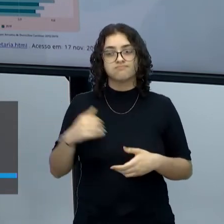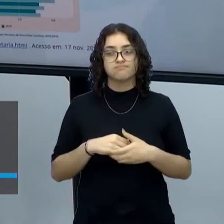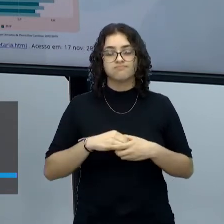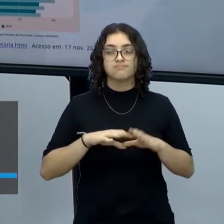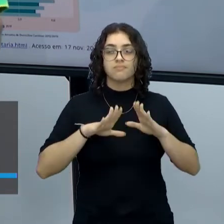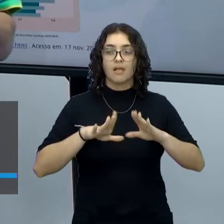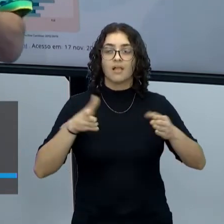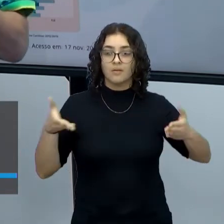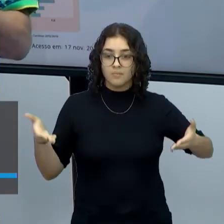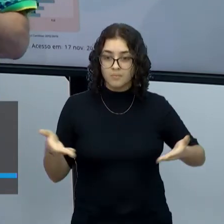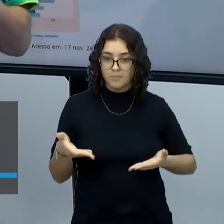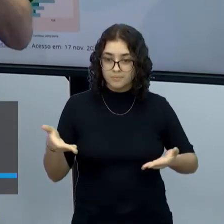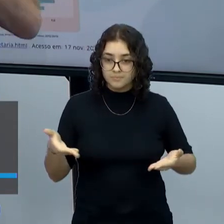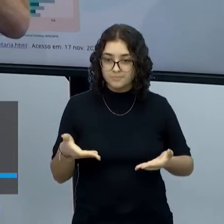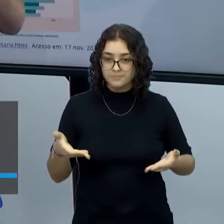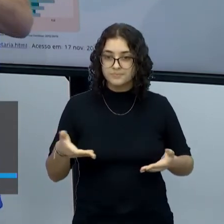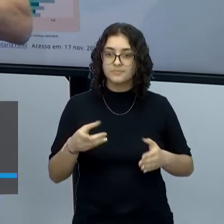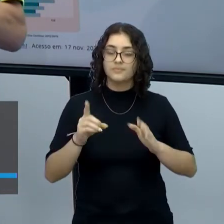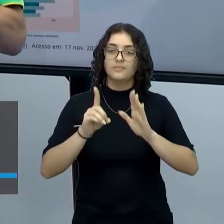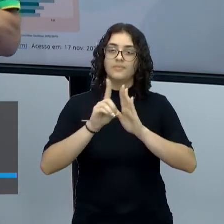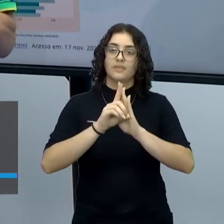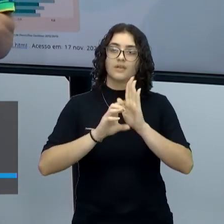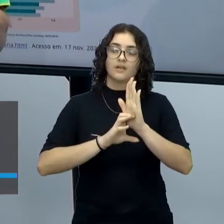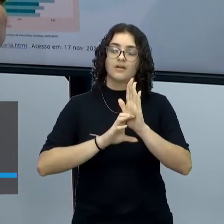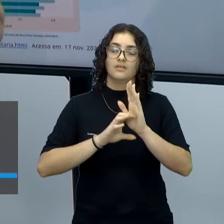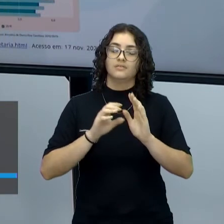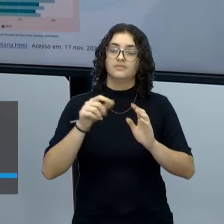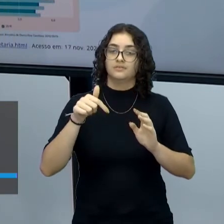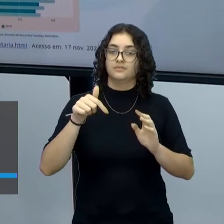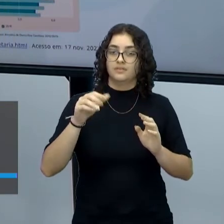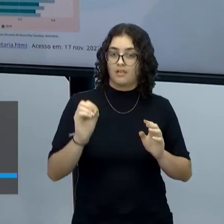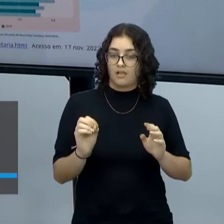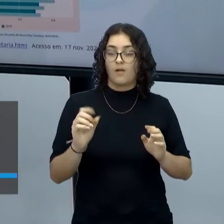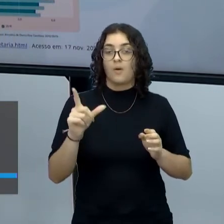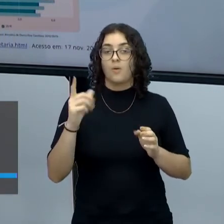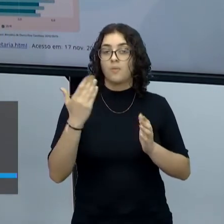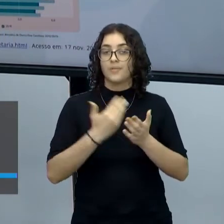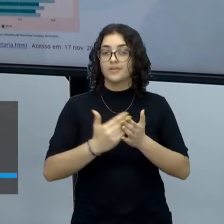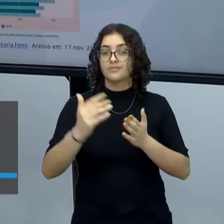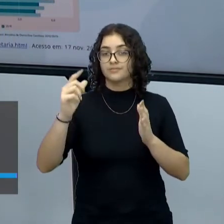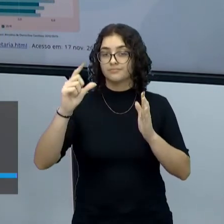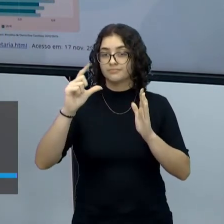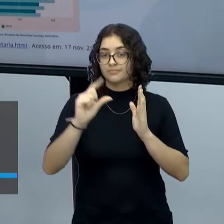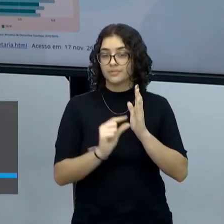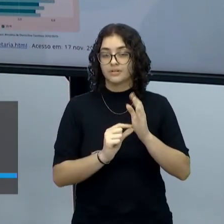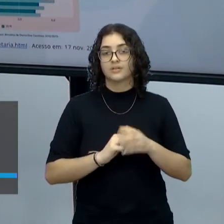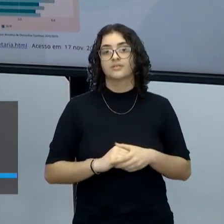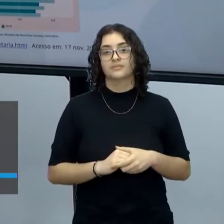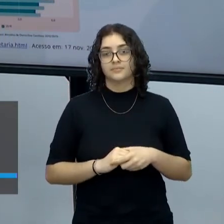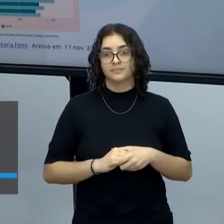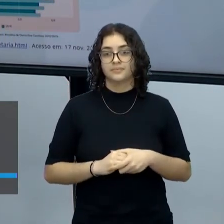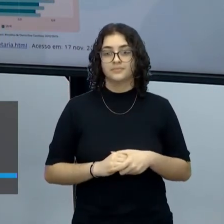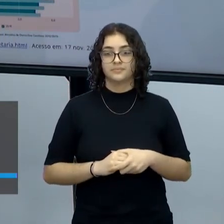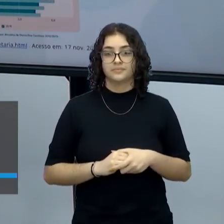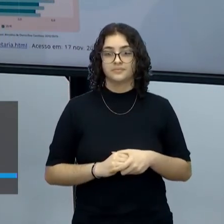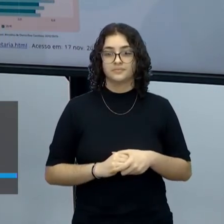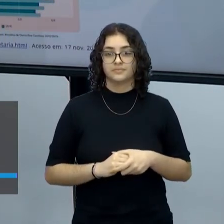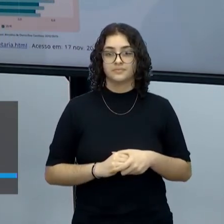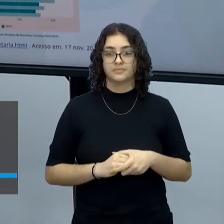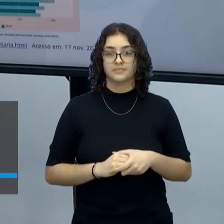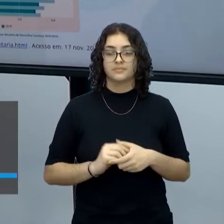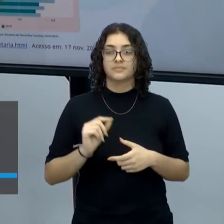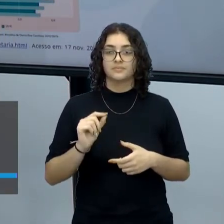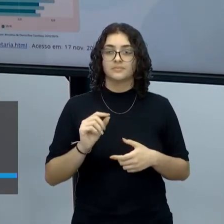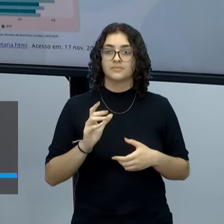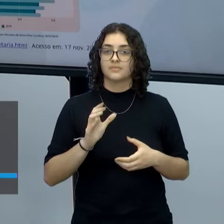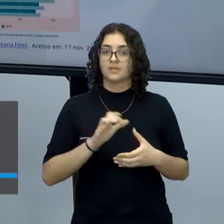Já nesse momento, né, década de 70 e tal, a gente começa a ter uma diminuição. E aí essa coisa de casais que